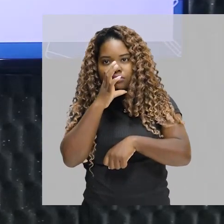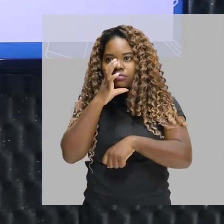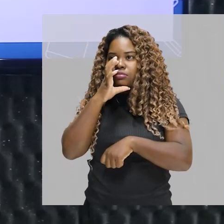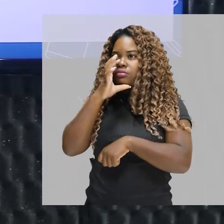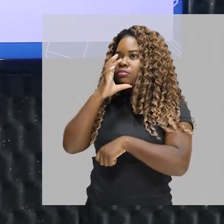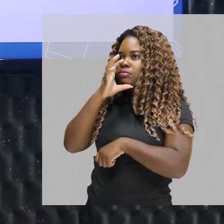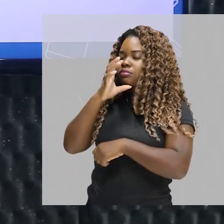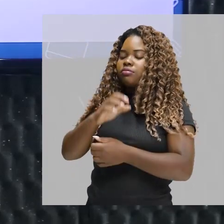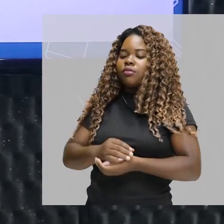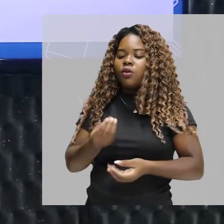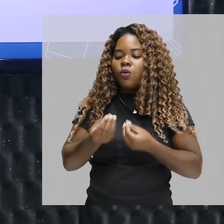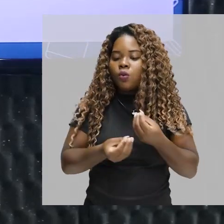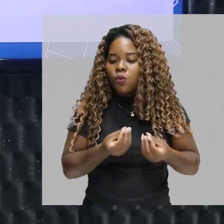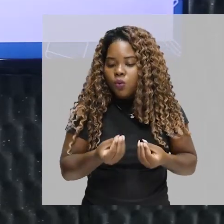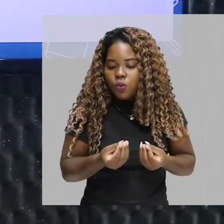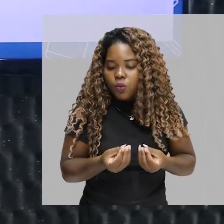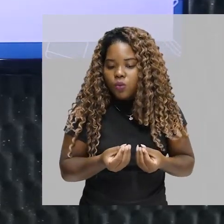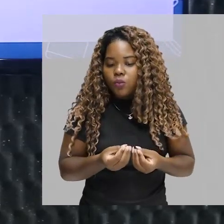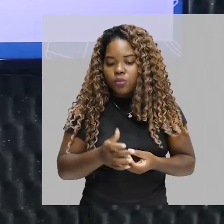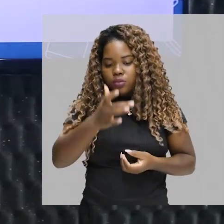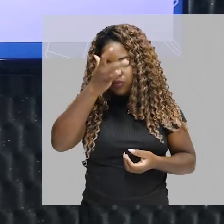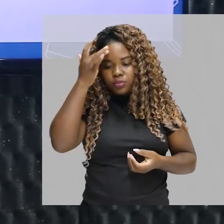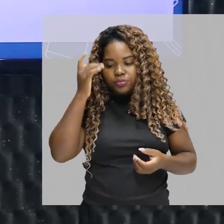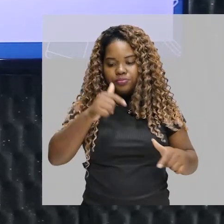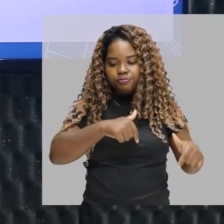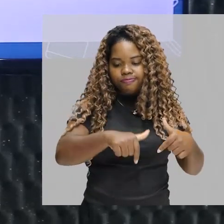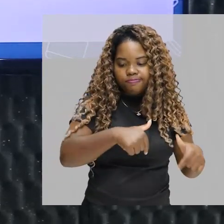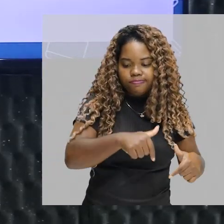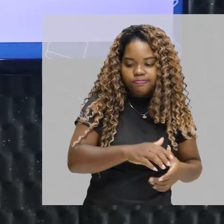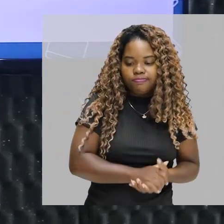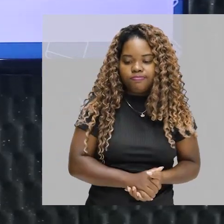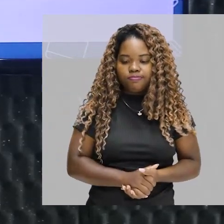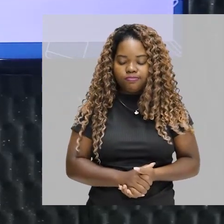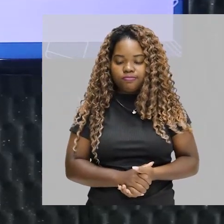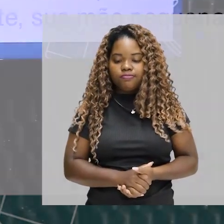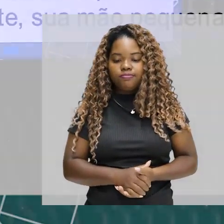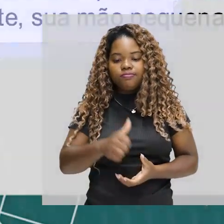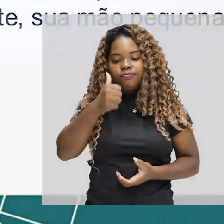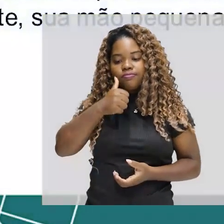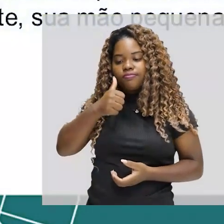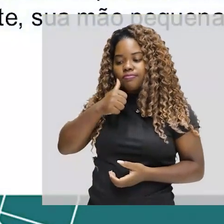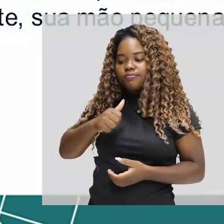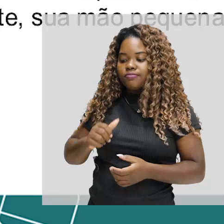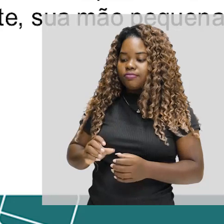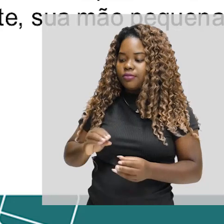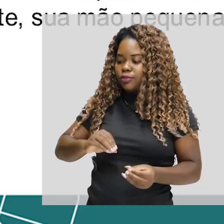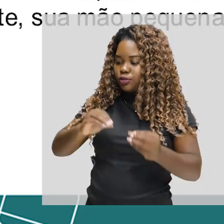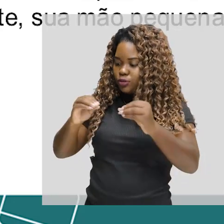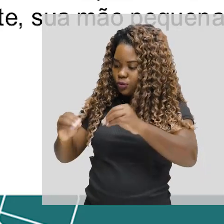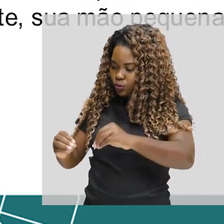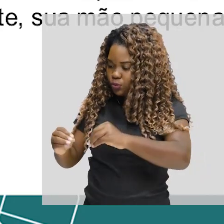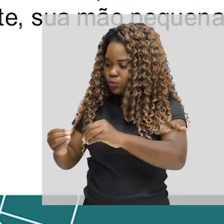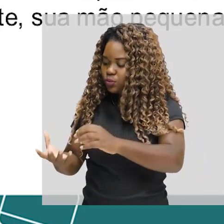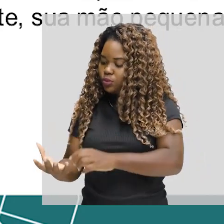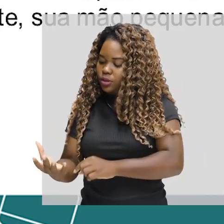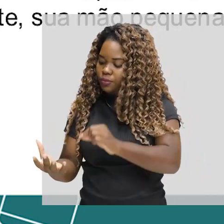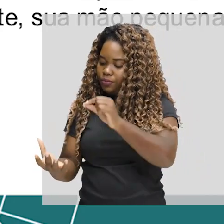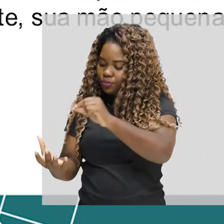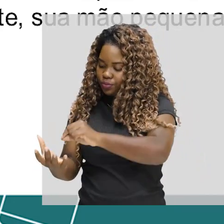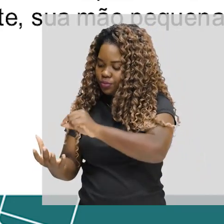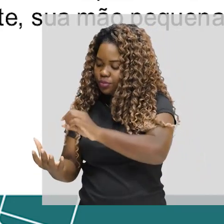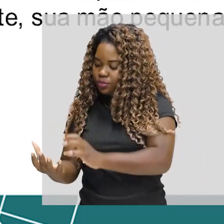horizonte, como um lavrador. Ela plantara as sementes que tinha na